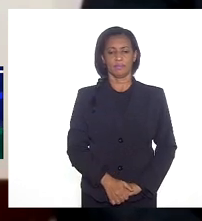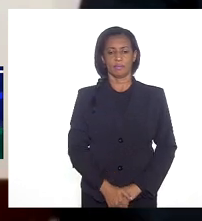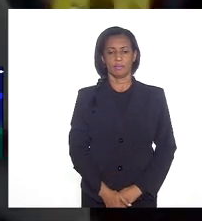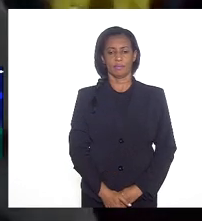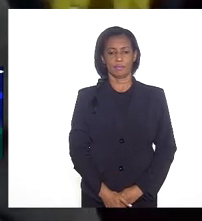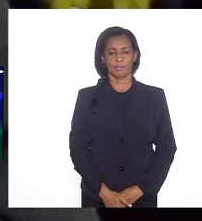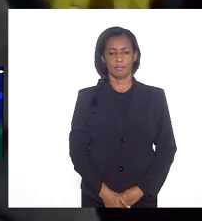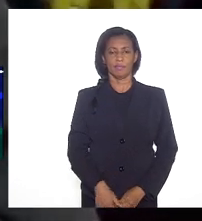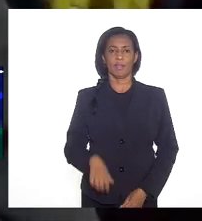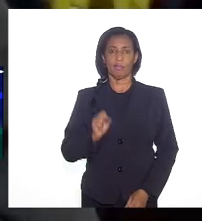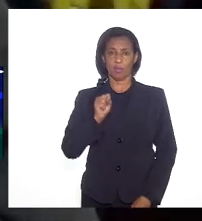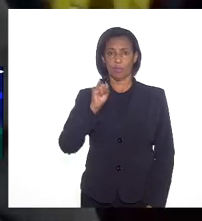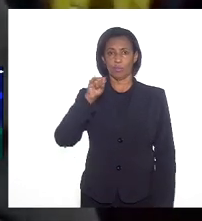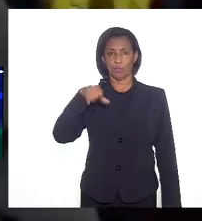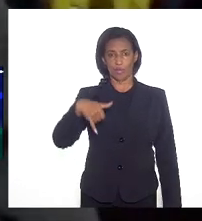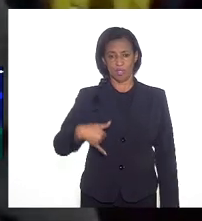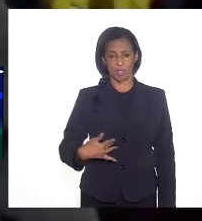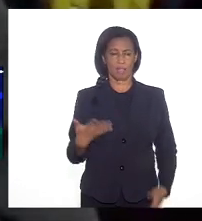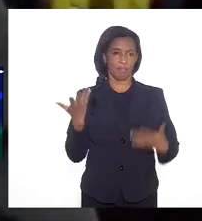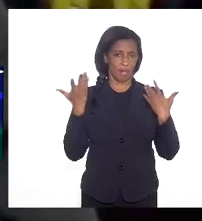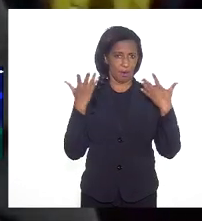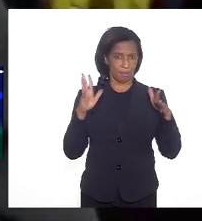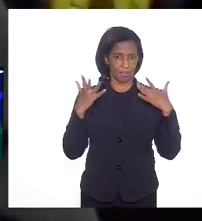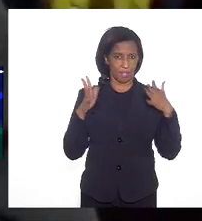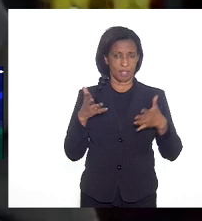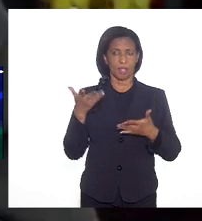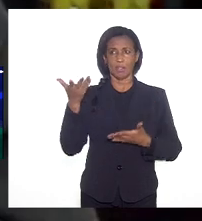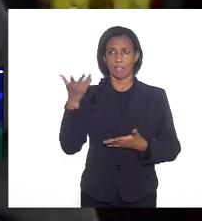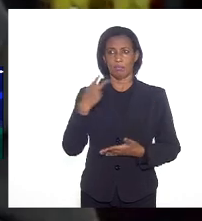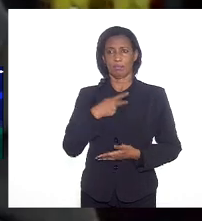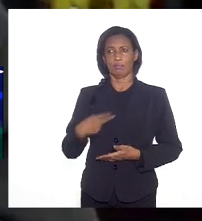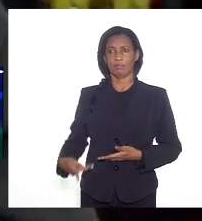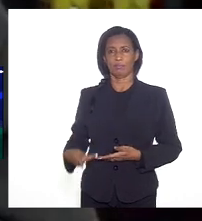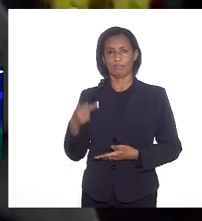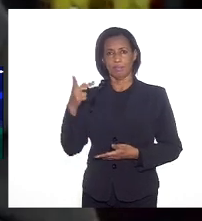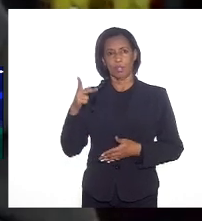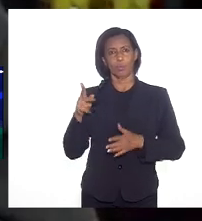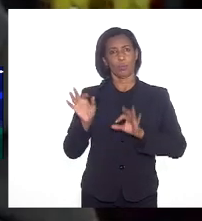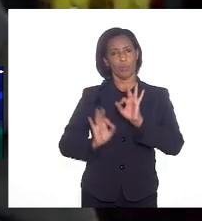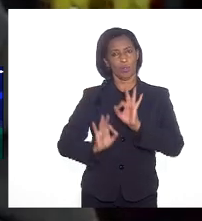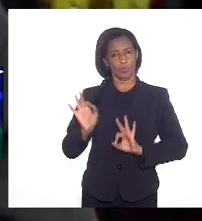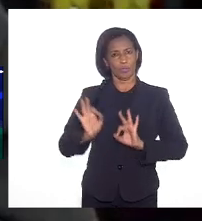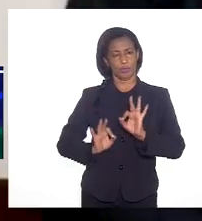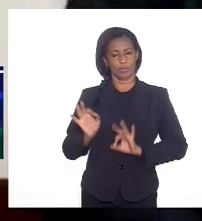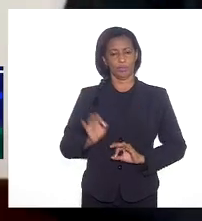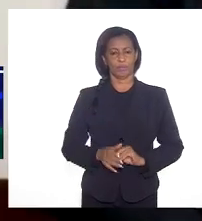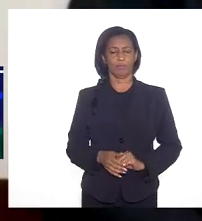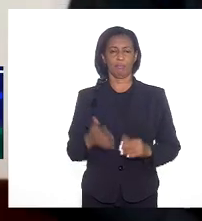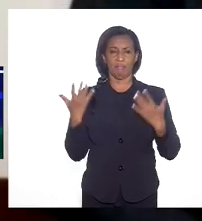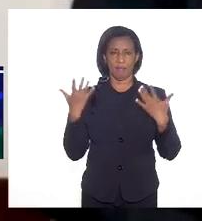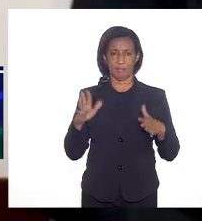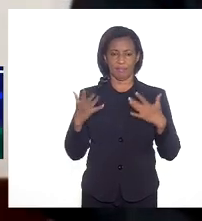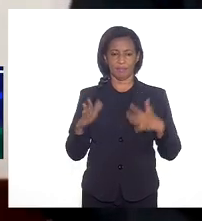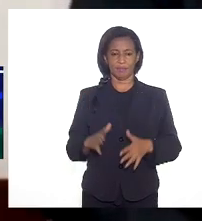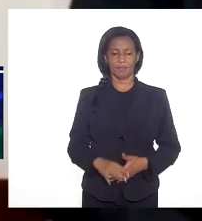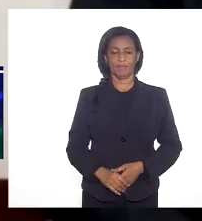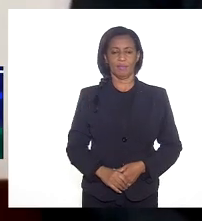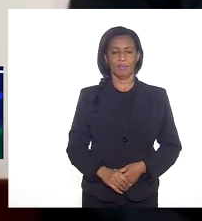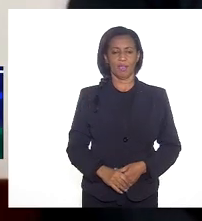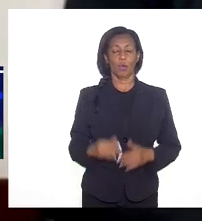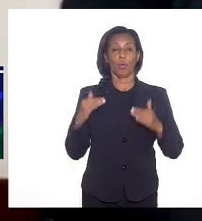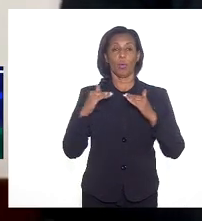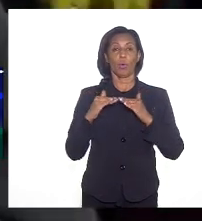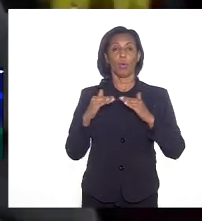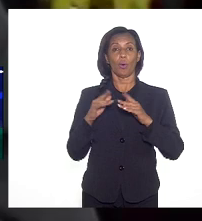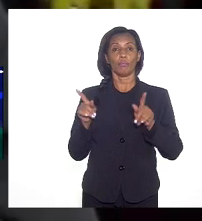voto sim presidente parabenizo vossa excelência pela propositura desse projeto parabéns concordo muito